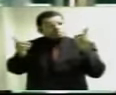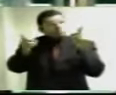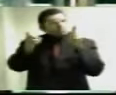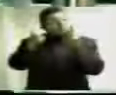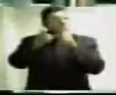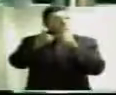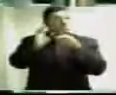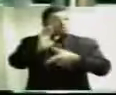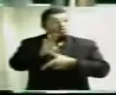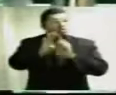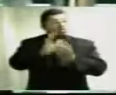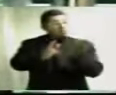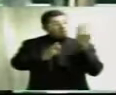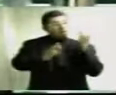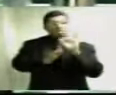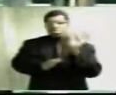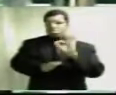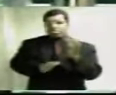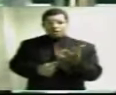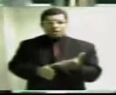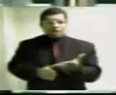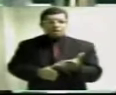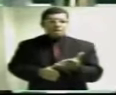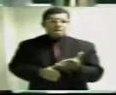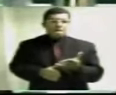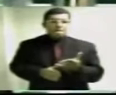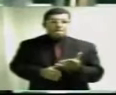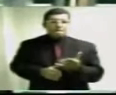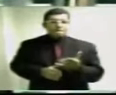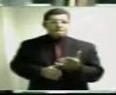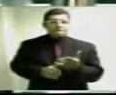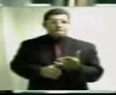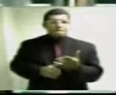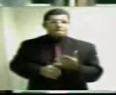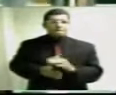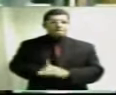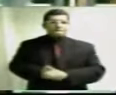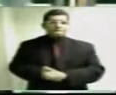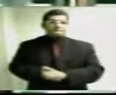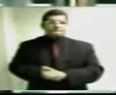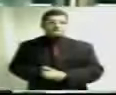ecoar, não com a